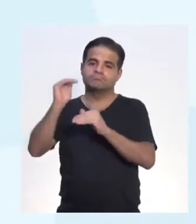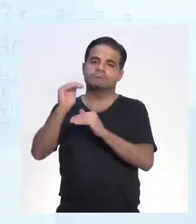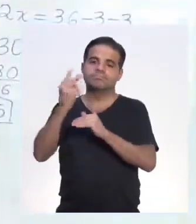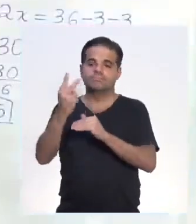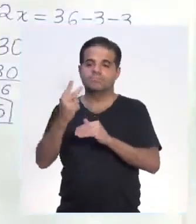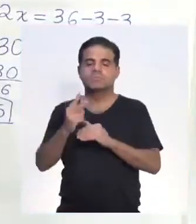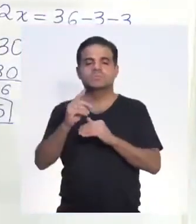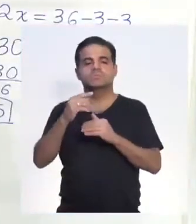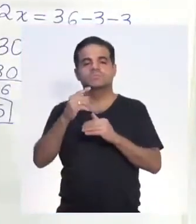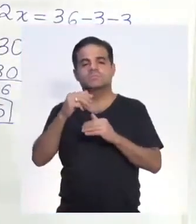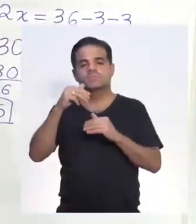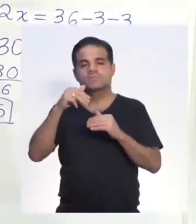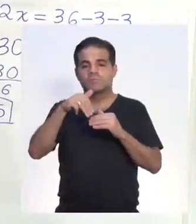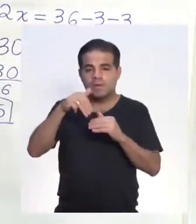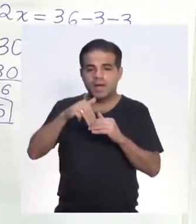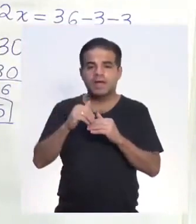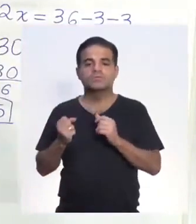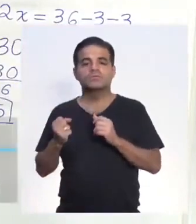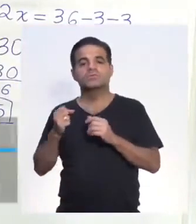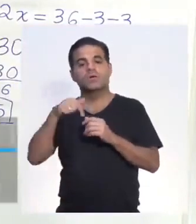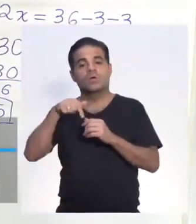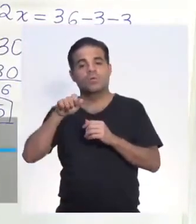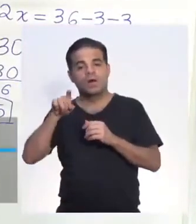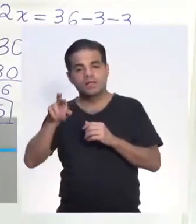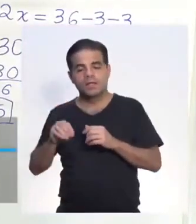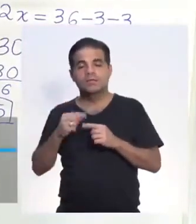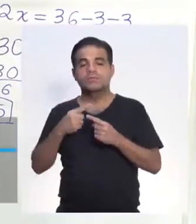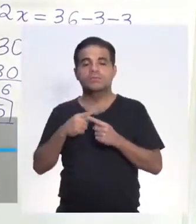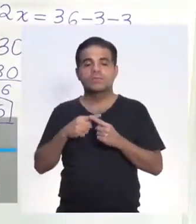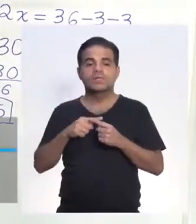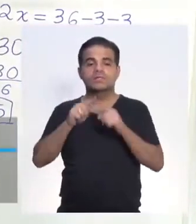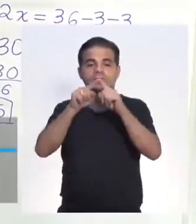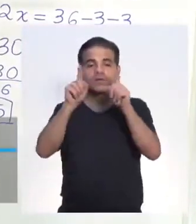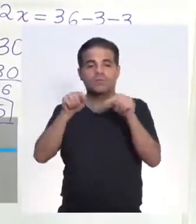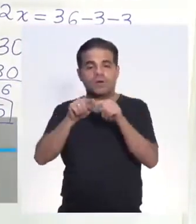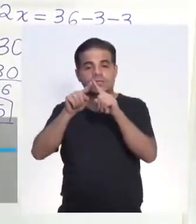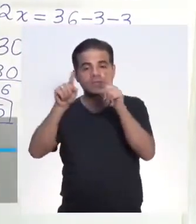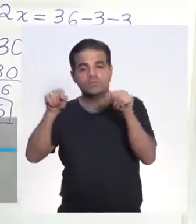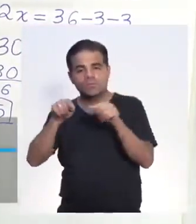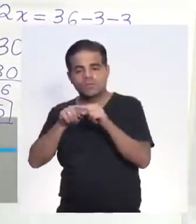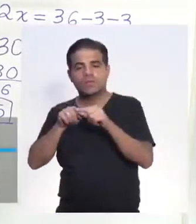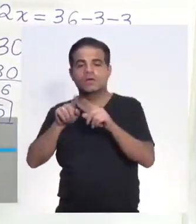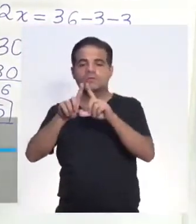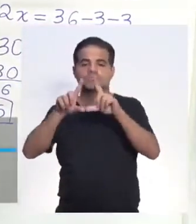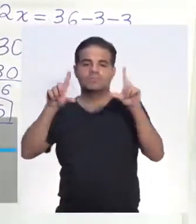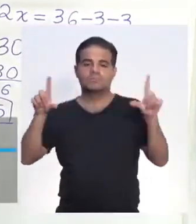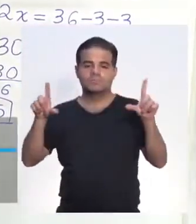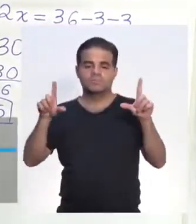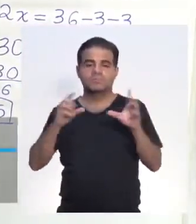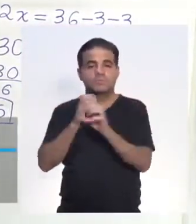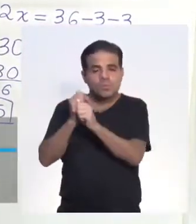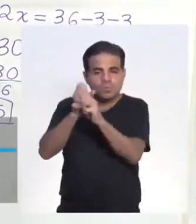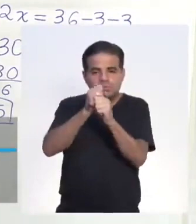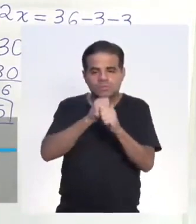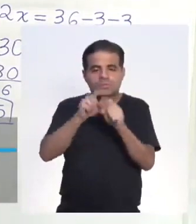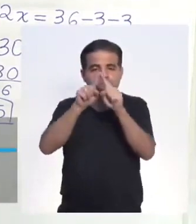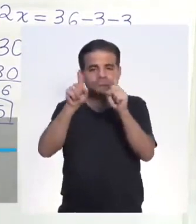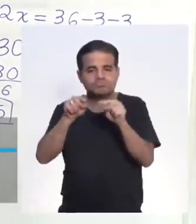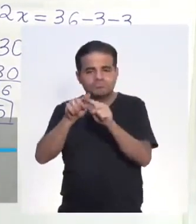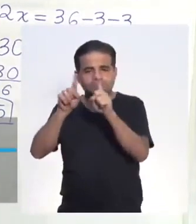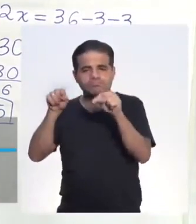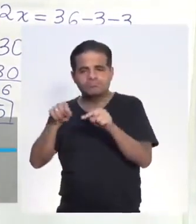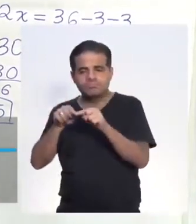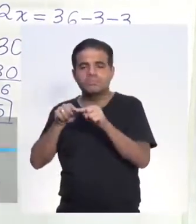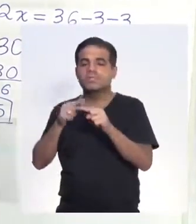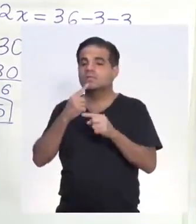centímetros quadrados, metros ao quadrado. Por quê? Porque a gente está quadriculando uma figura e contando quadradinhos, tá bom? Então, lá